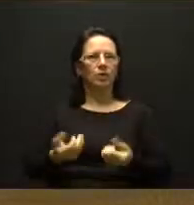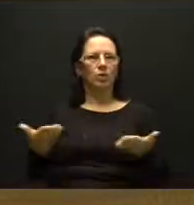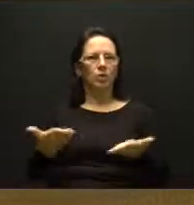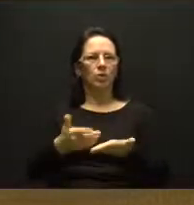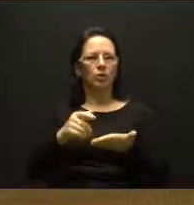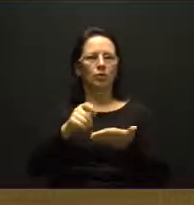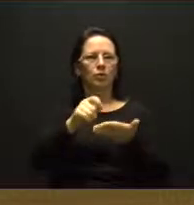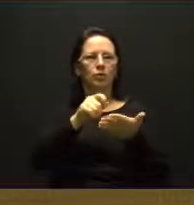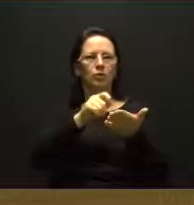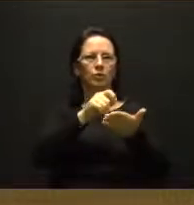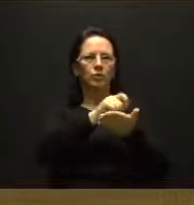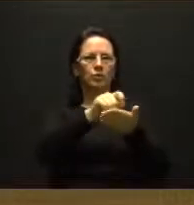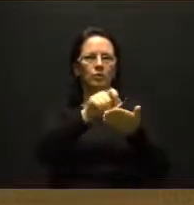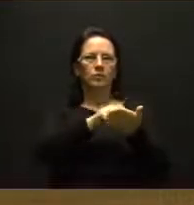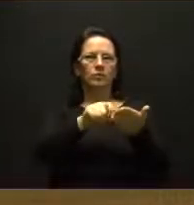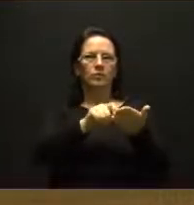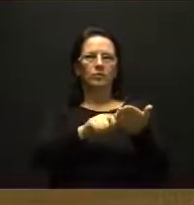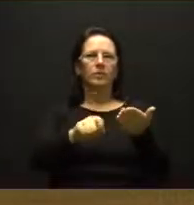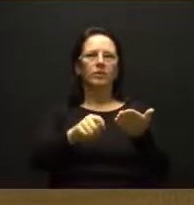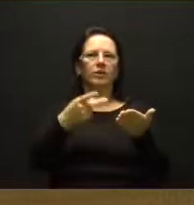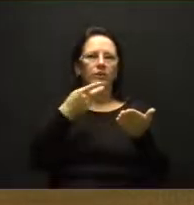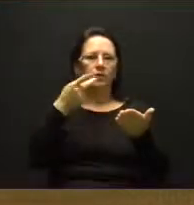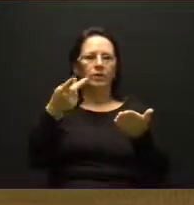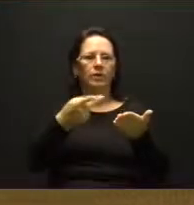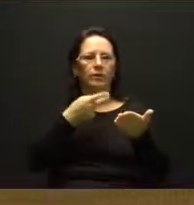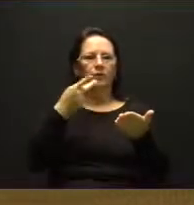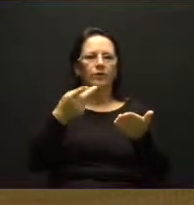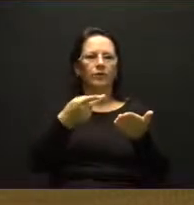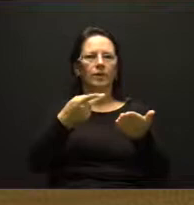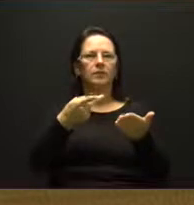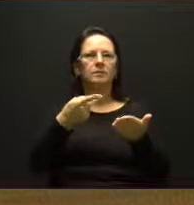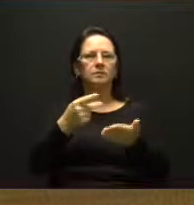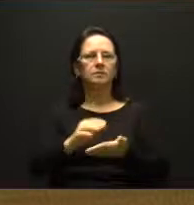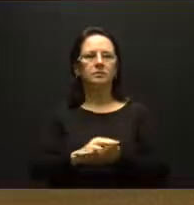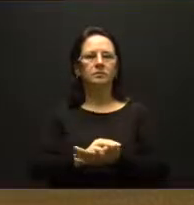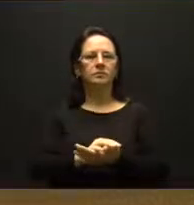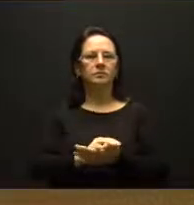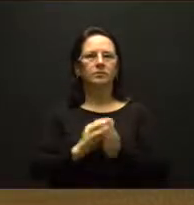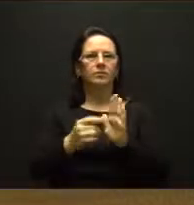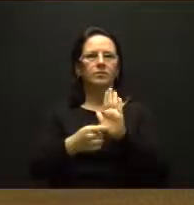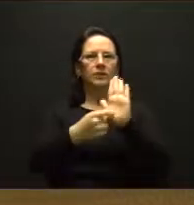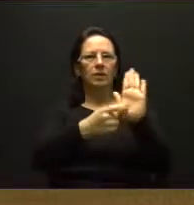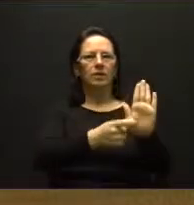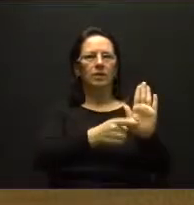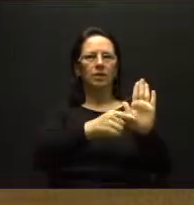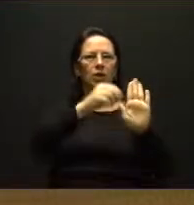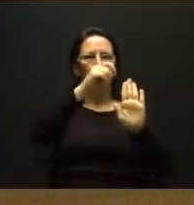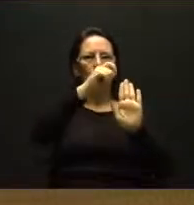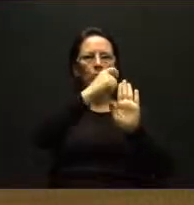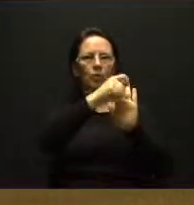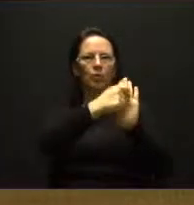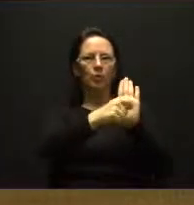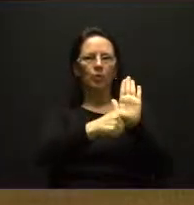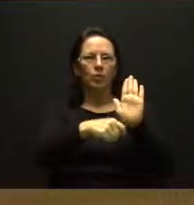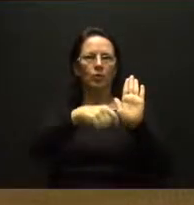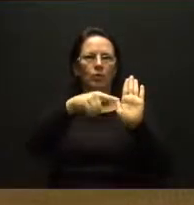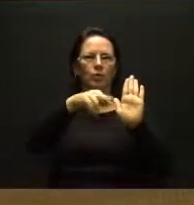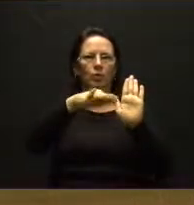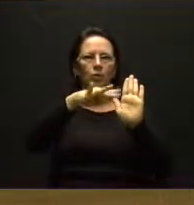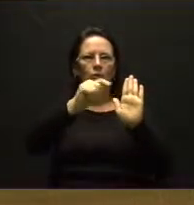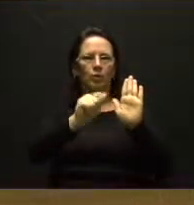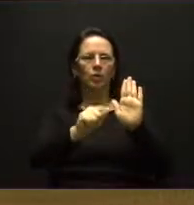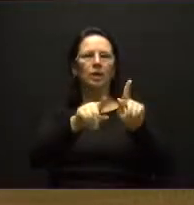uma nota do ministério público que diz o seguinte apresentar um cronograma de quitação das verbas rescisórias